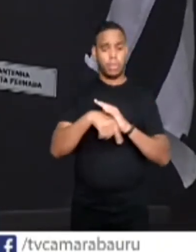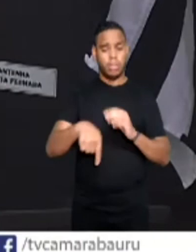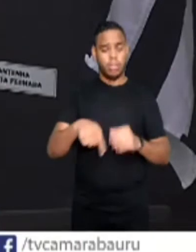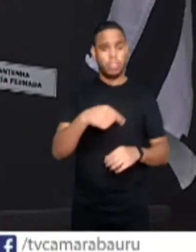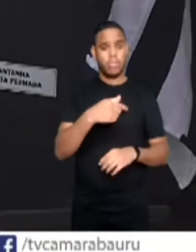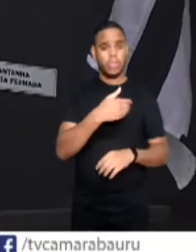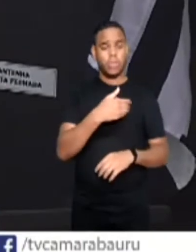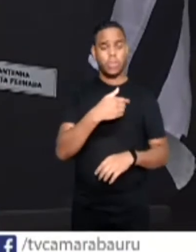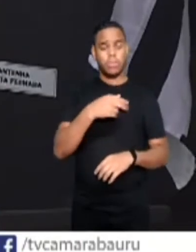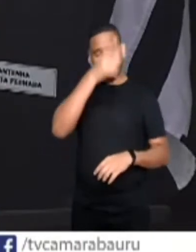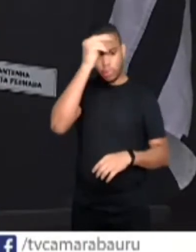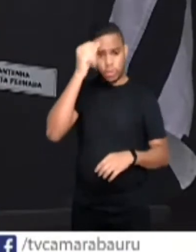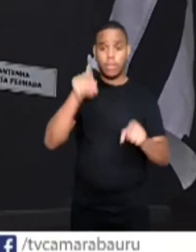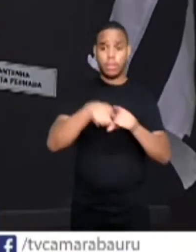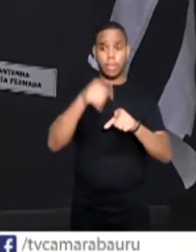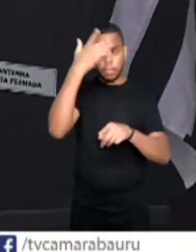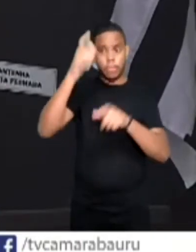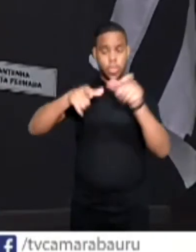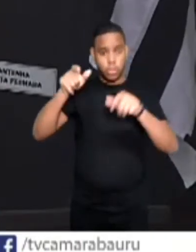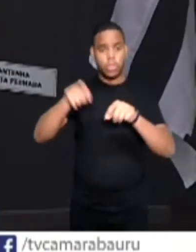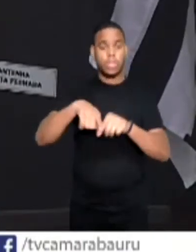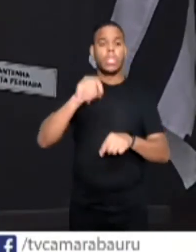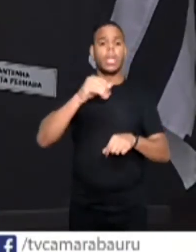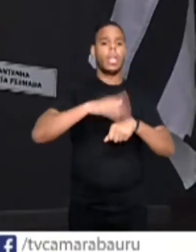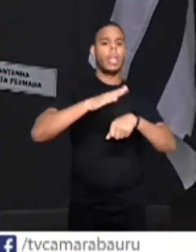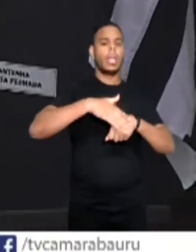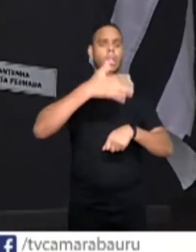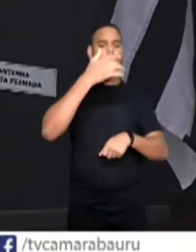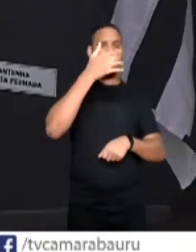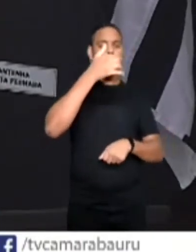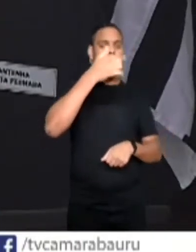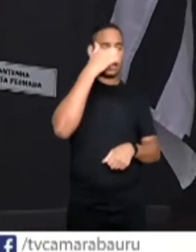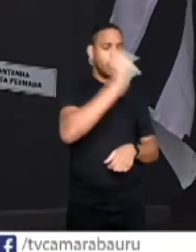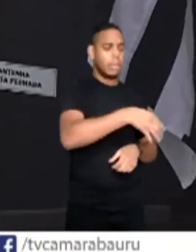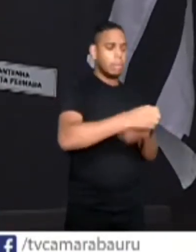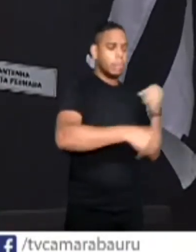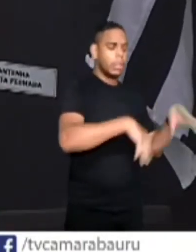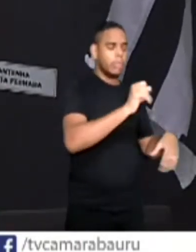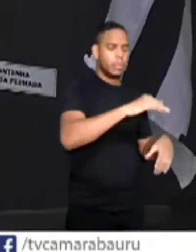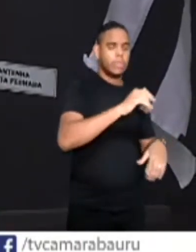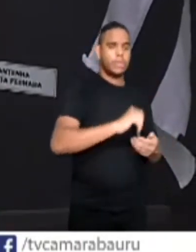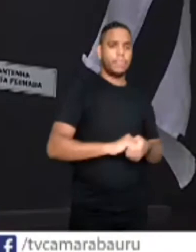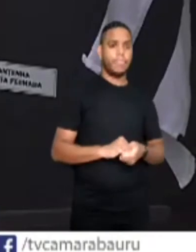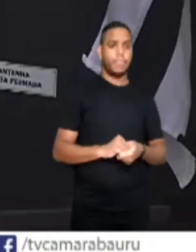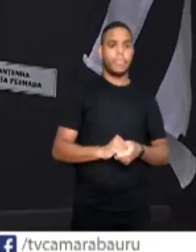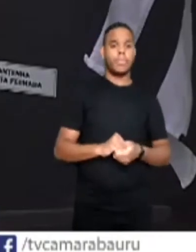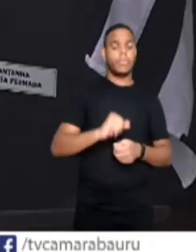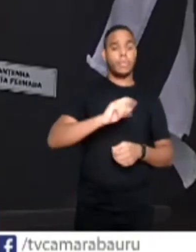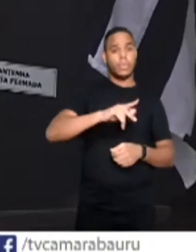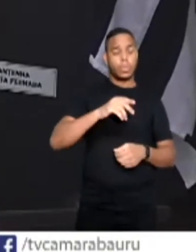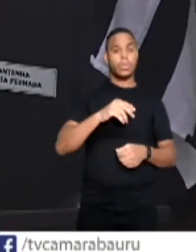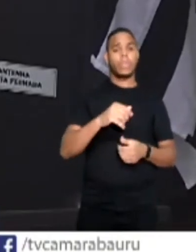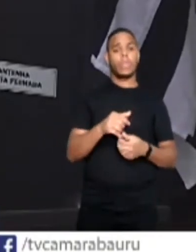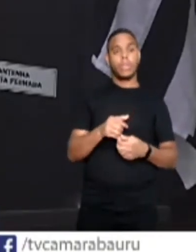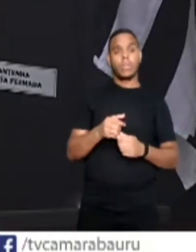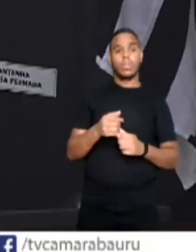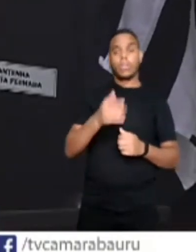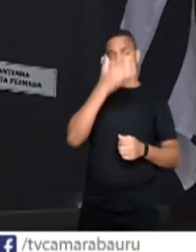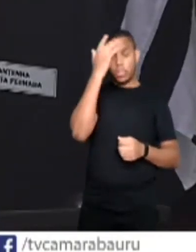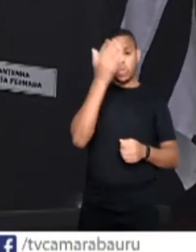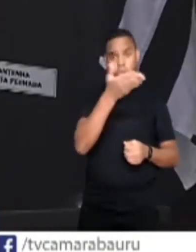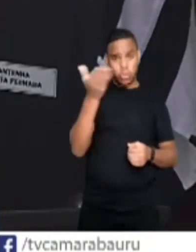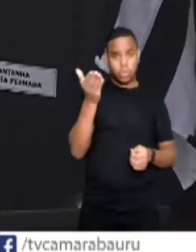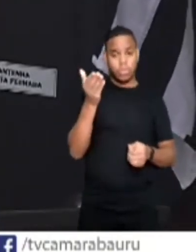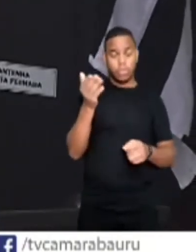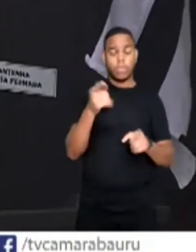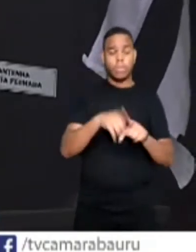quem descarta esses lixos, esse material de resíduo da construção, não, na maioria das vezes, eu espero que não seja pessoas públicas, muito menos político,